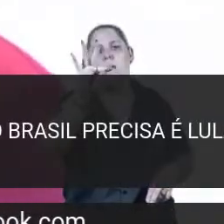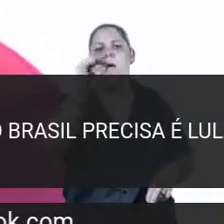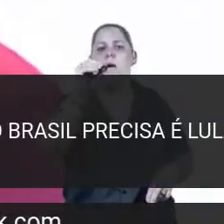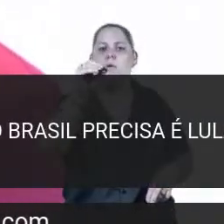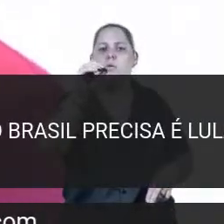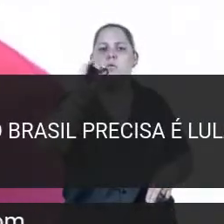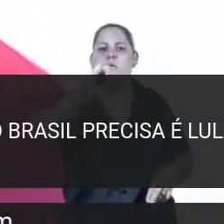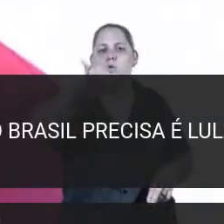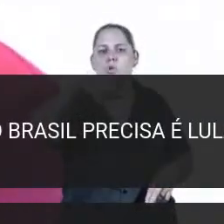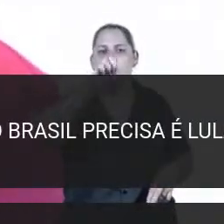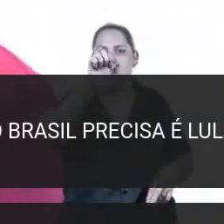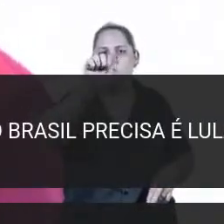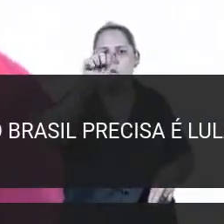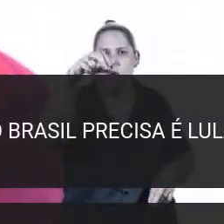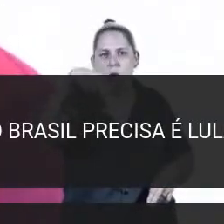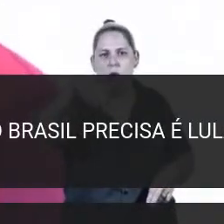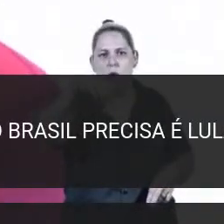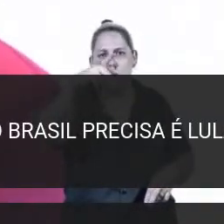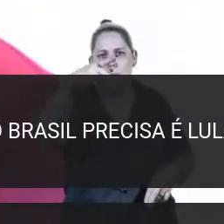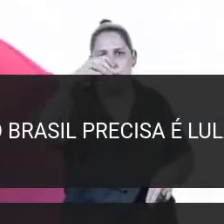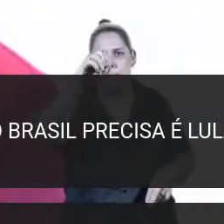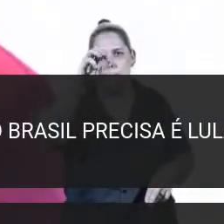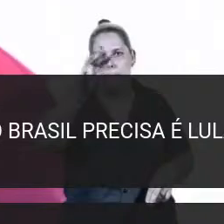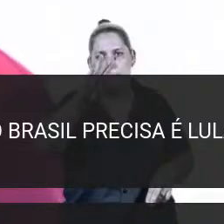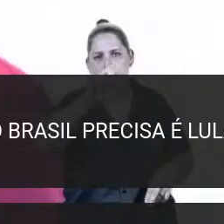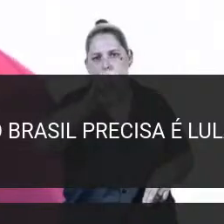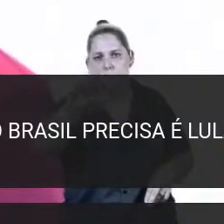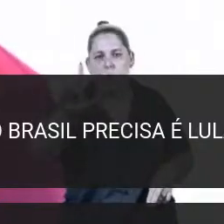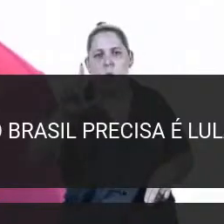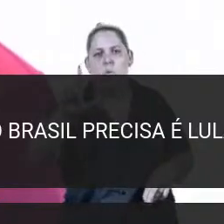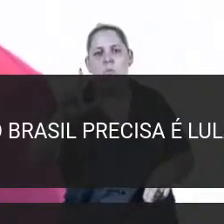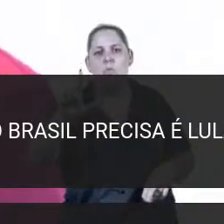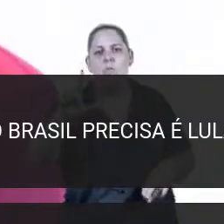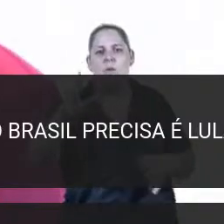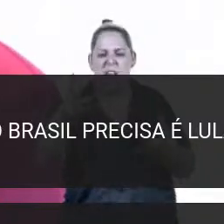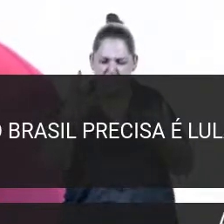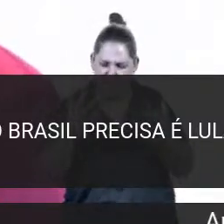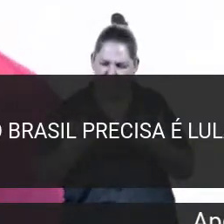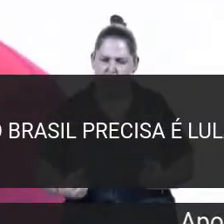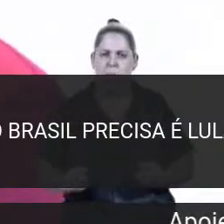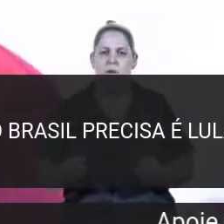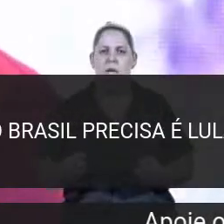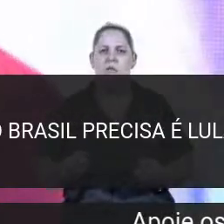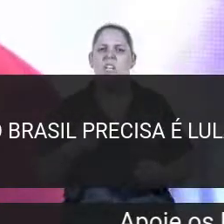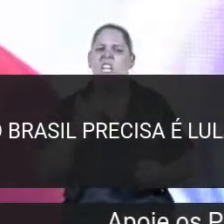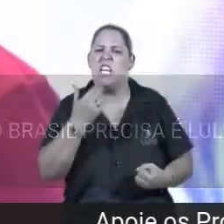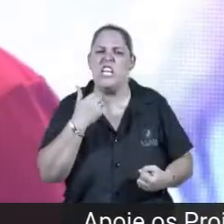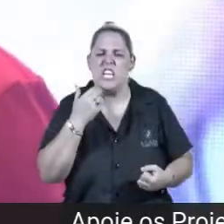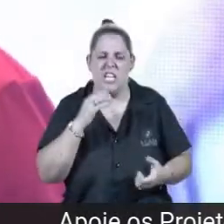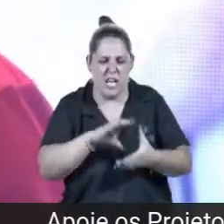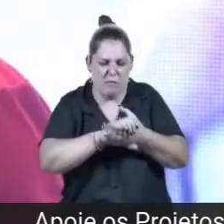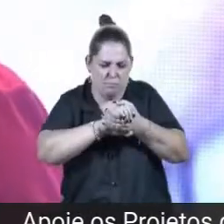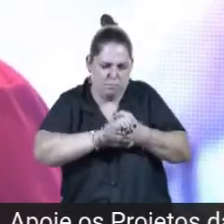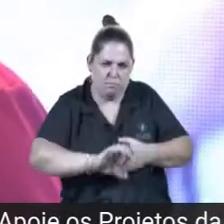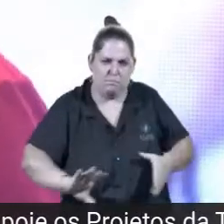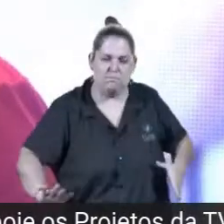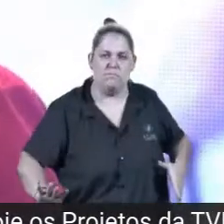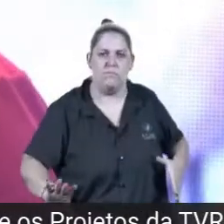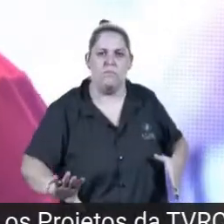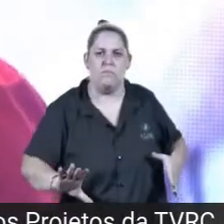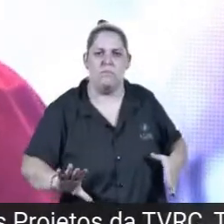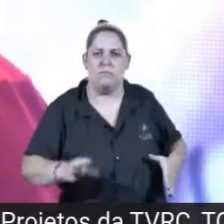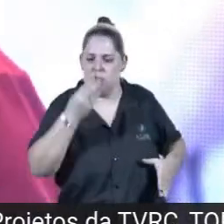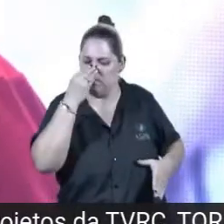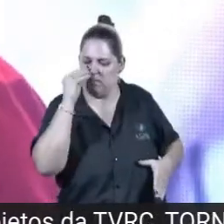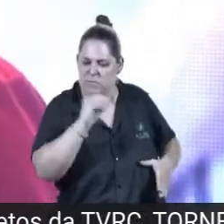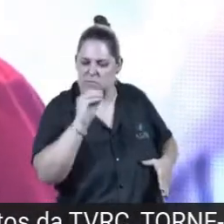me acolheram, me abraçaram. Ninguém soltou a mão de ninguém. Nós lutamos e